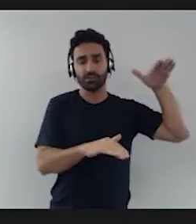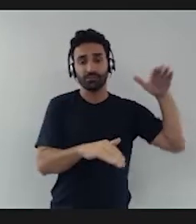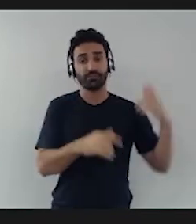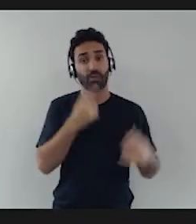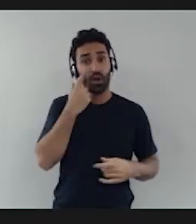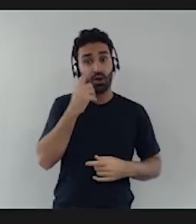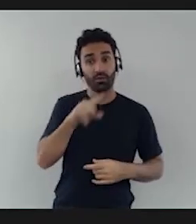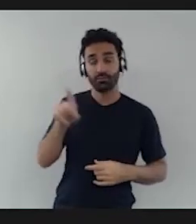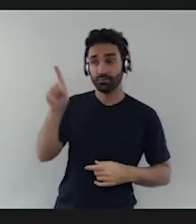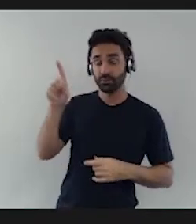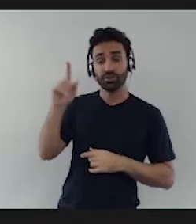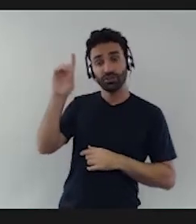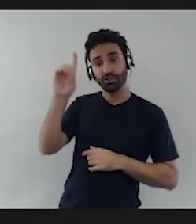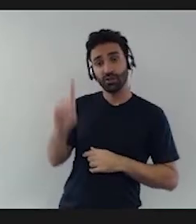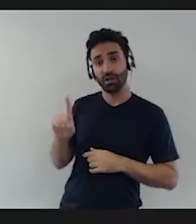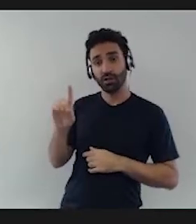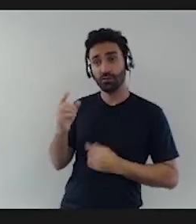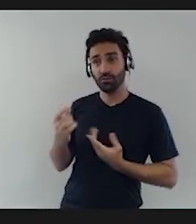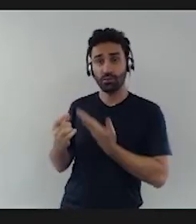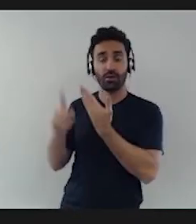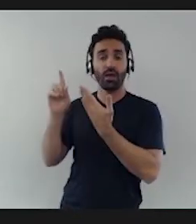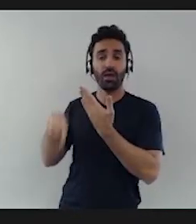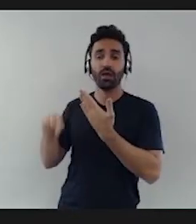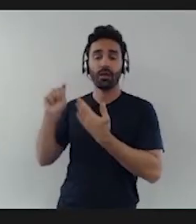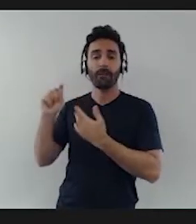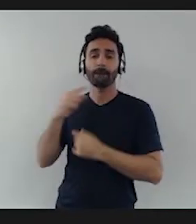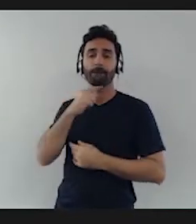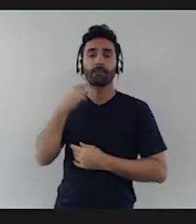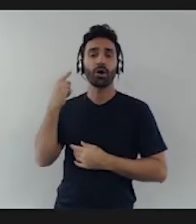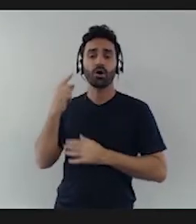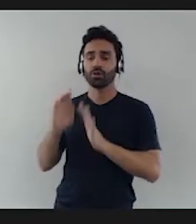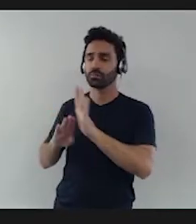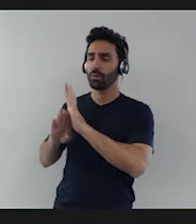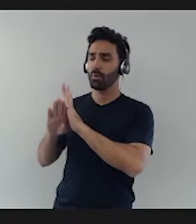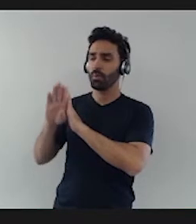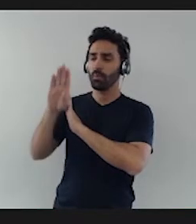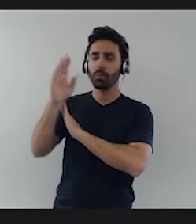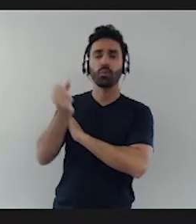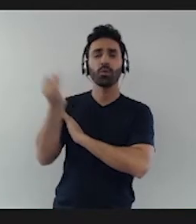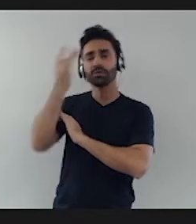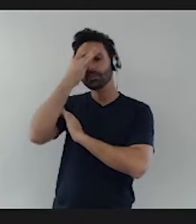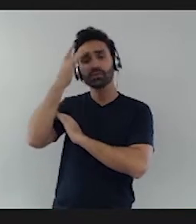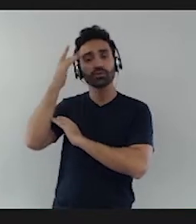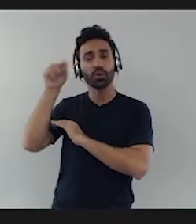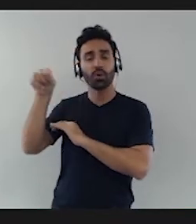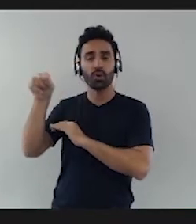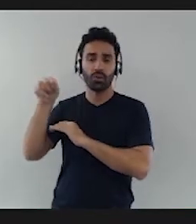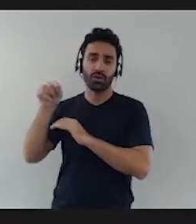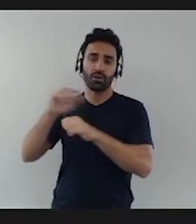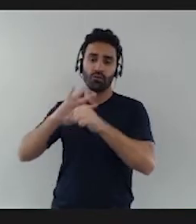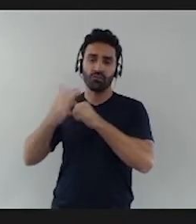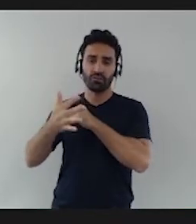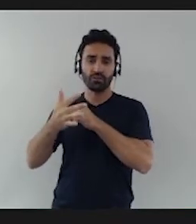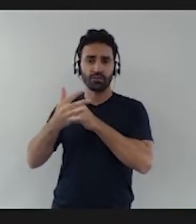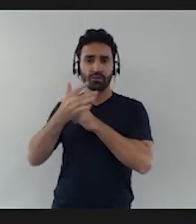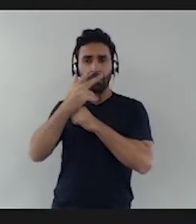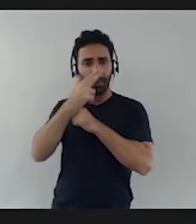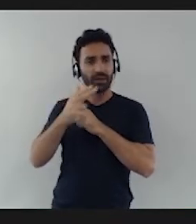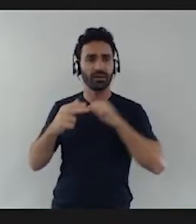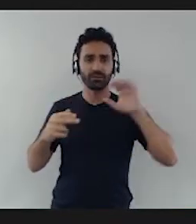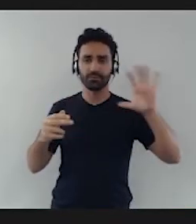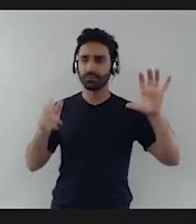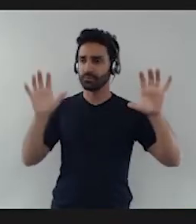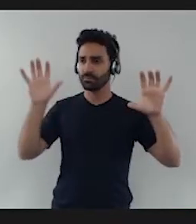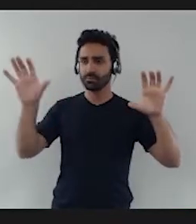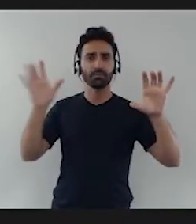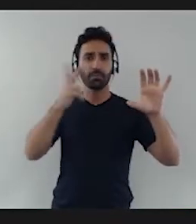a mortalidade por Covid-19. Parece o mesmo mapa, mas não é. Então, o que é que isso quer dizer?